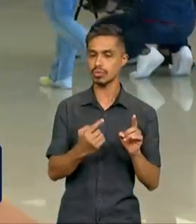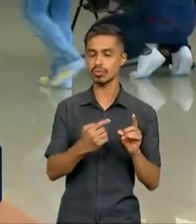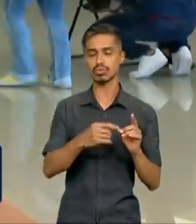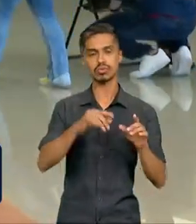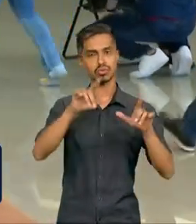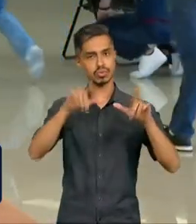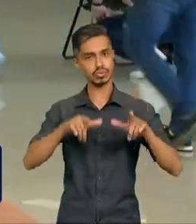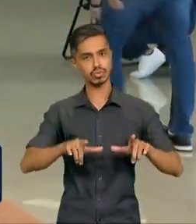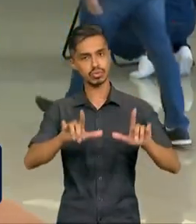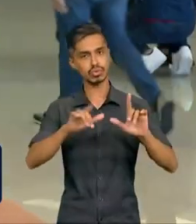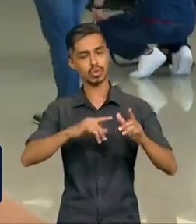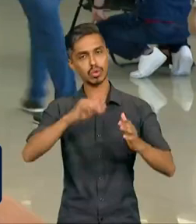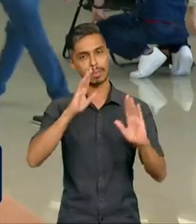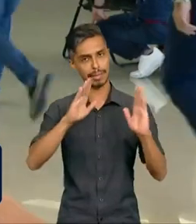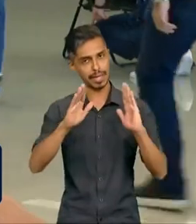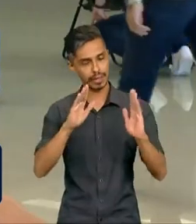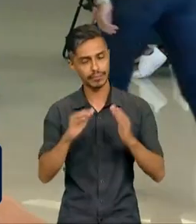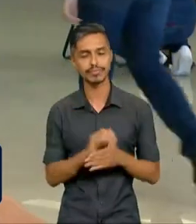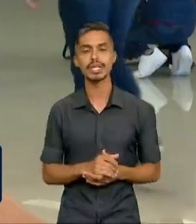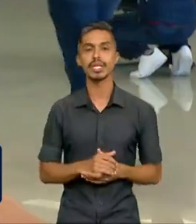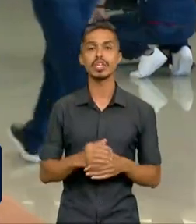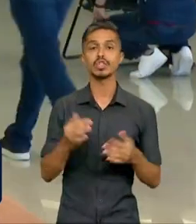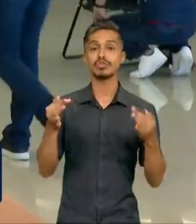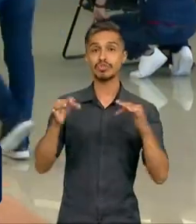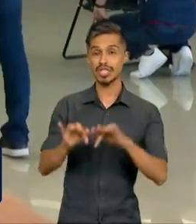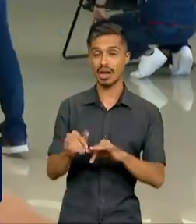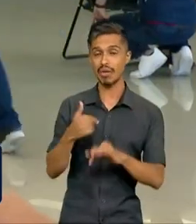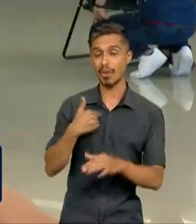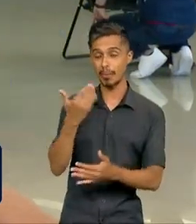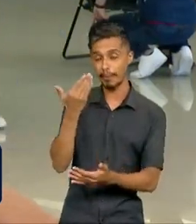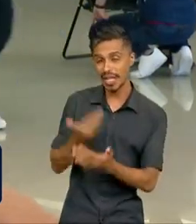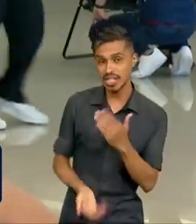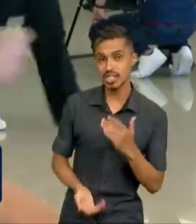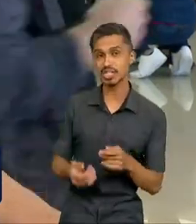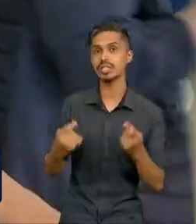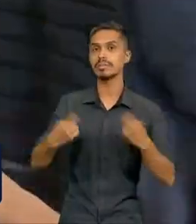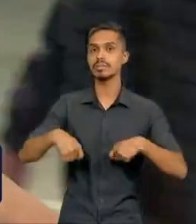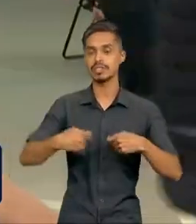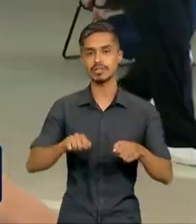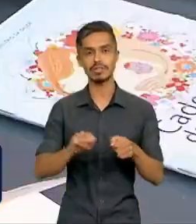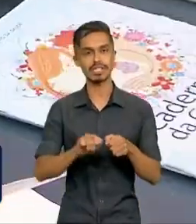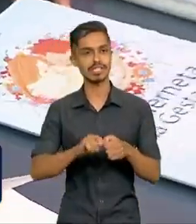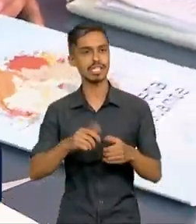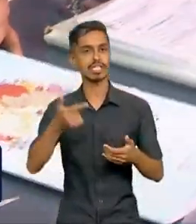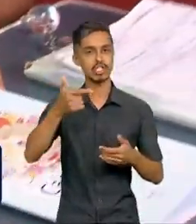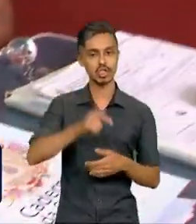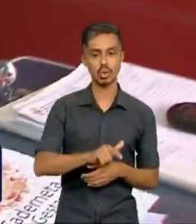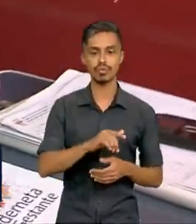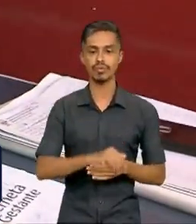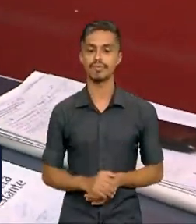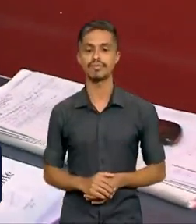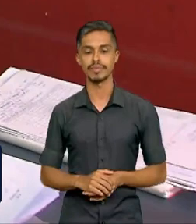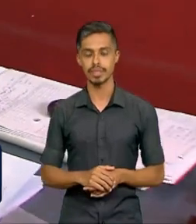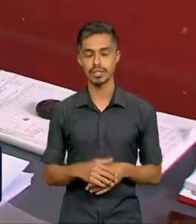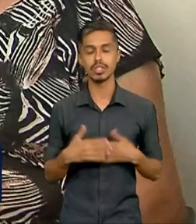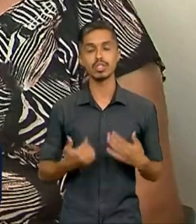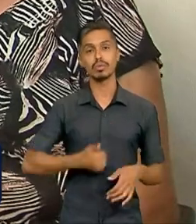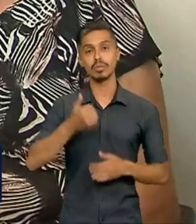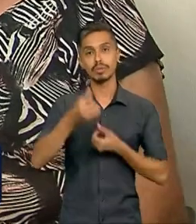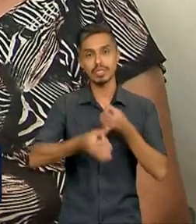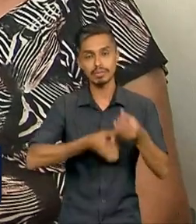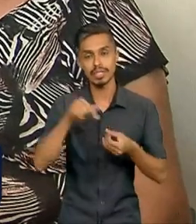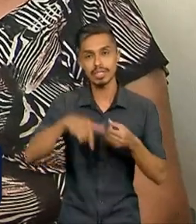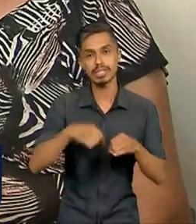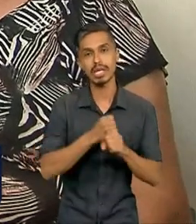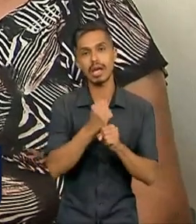ao final do processo eu perdi e então tenho que fazer o Revalida. No primeiro semestre deste ano, com